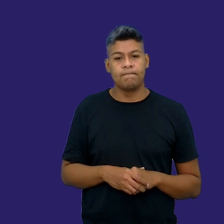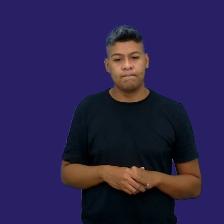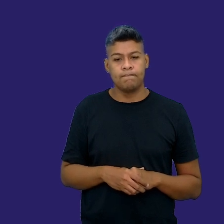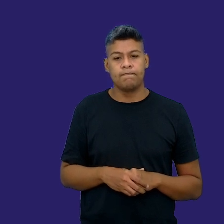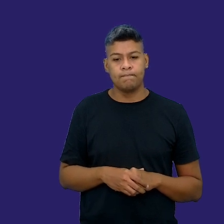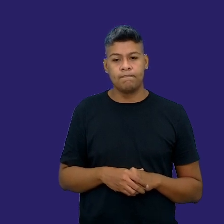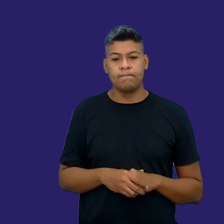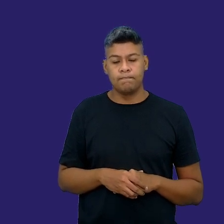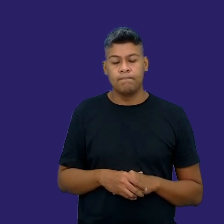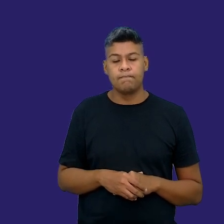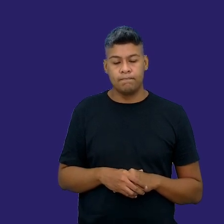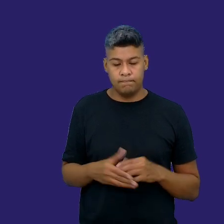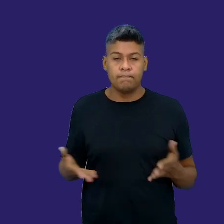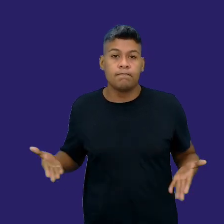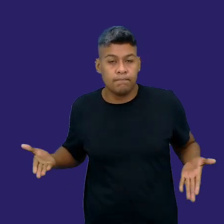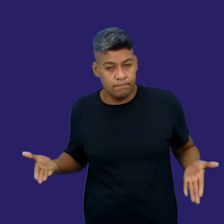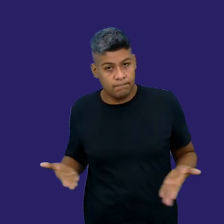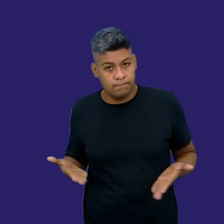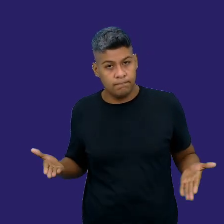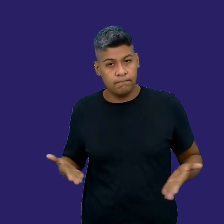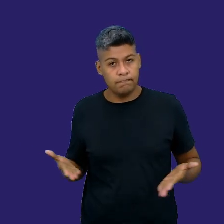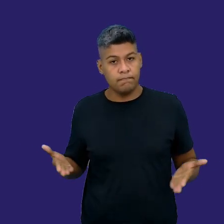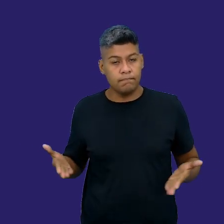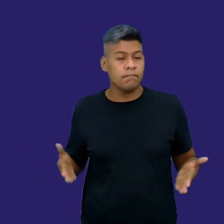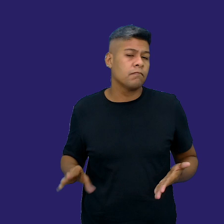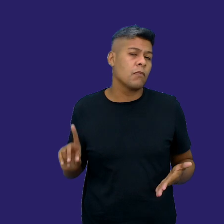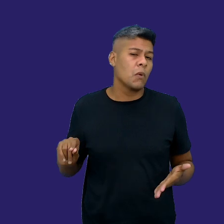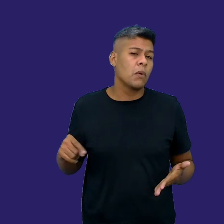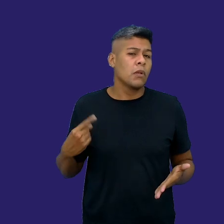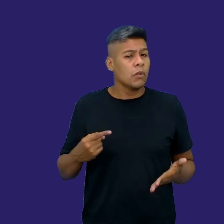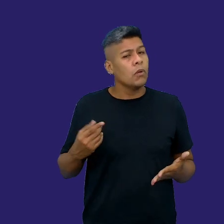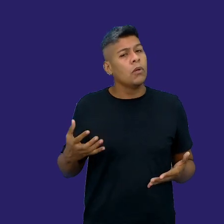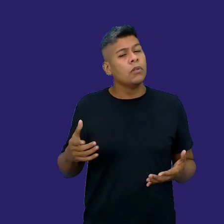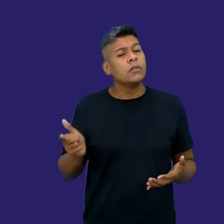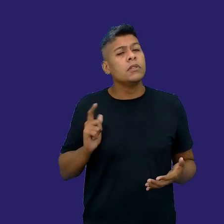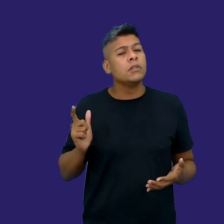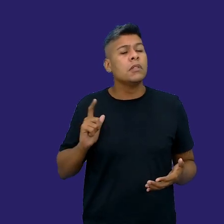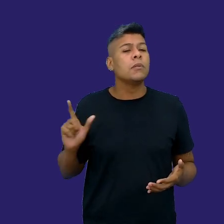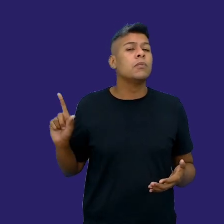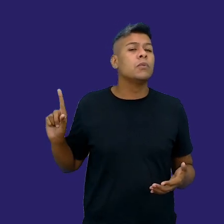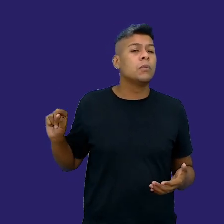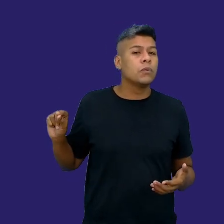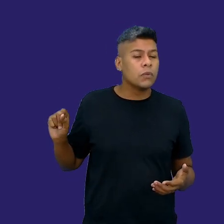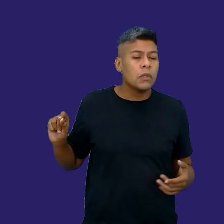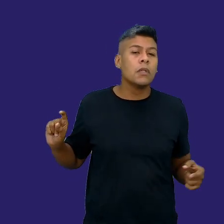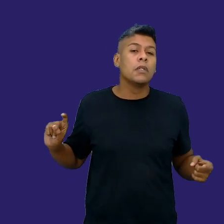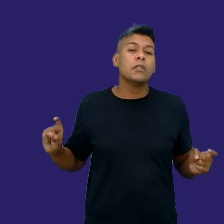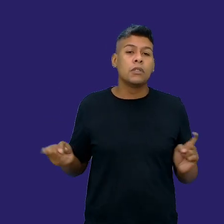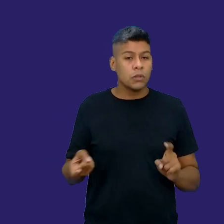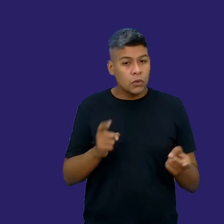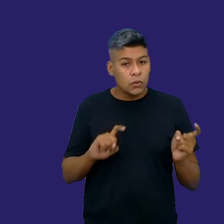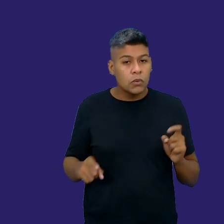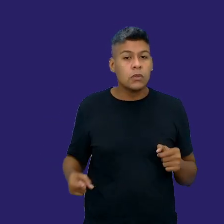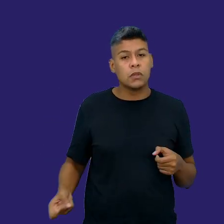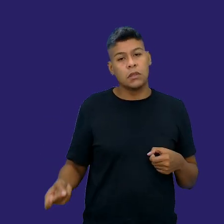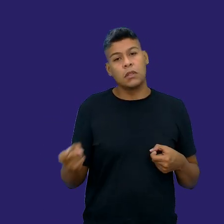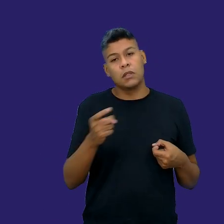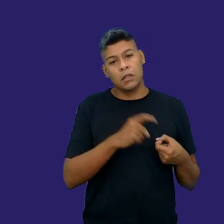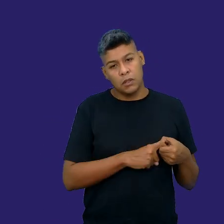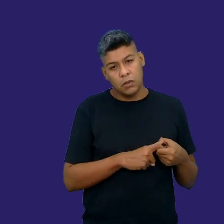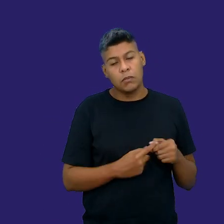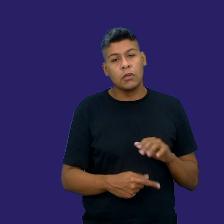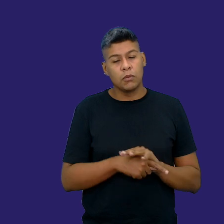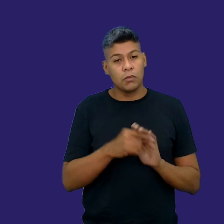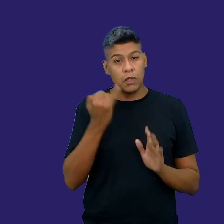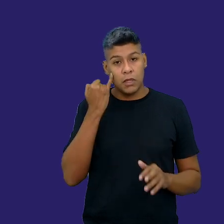Bom, nesse primeiro momento, né, o que nós temos para esse primeiro momento é discutir, fazer uma retomada